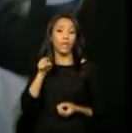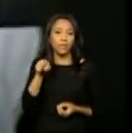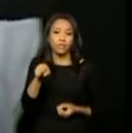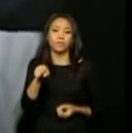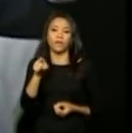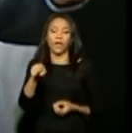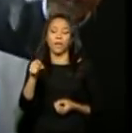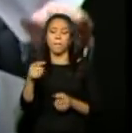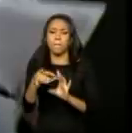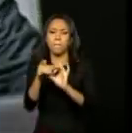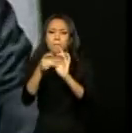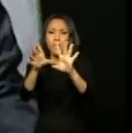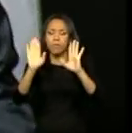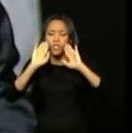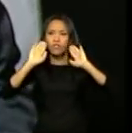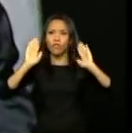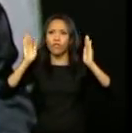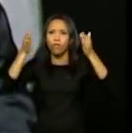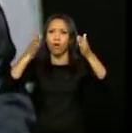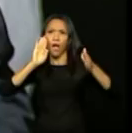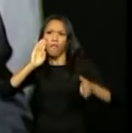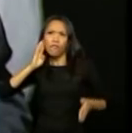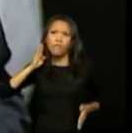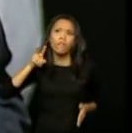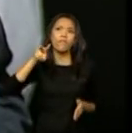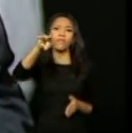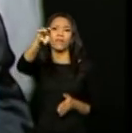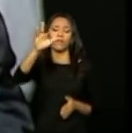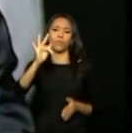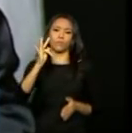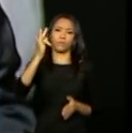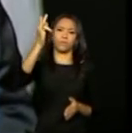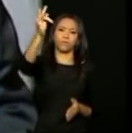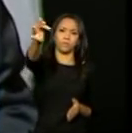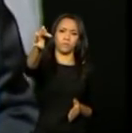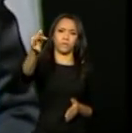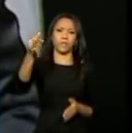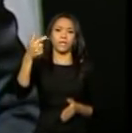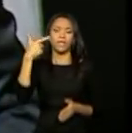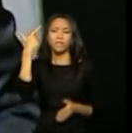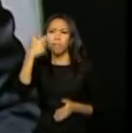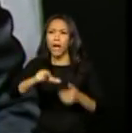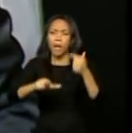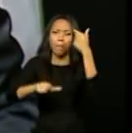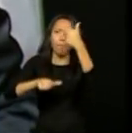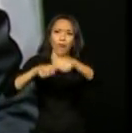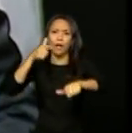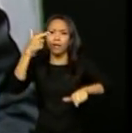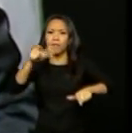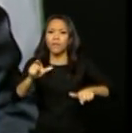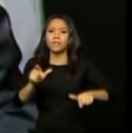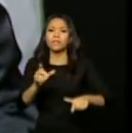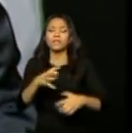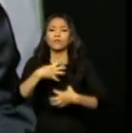ver além, é o meio pelo qual acessamos a essência e a transcendência do humano.